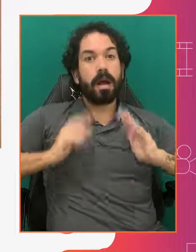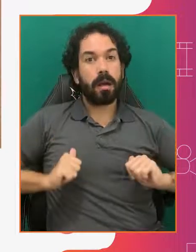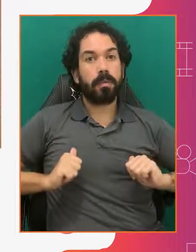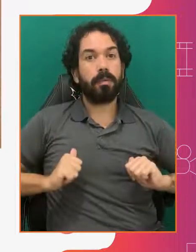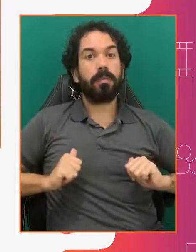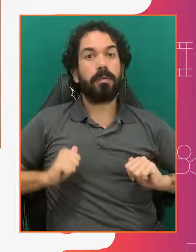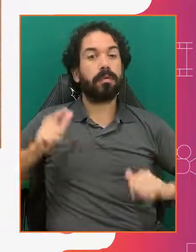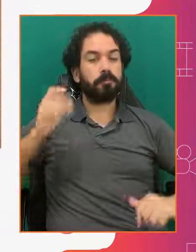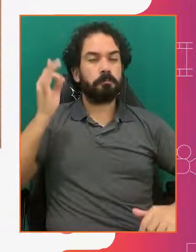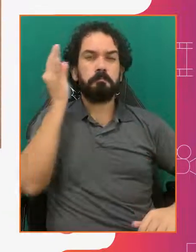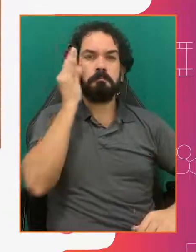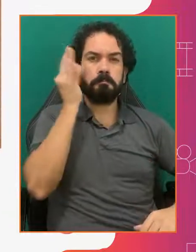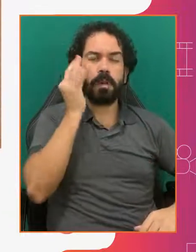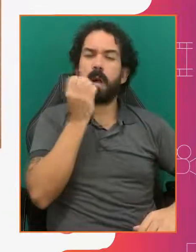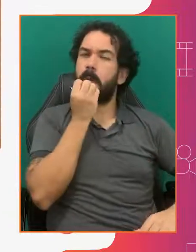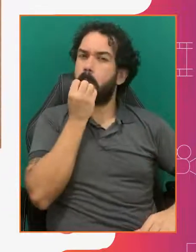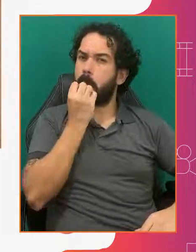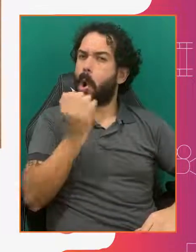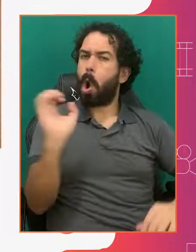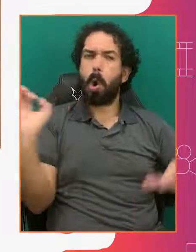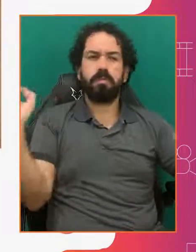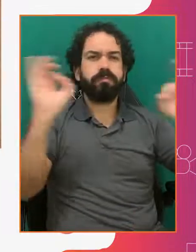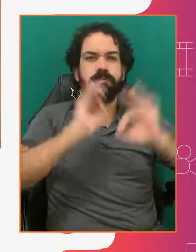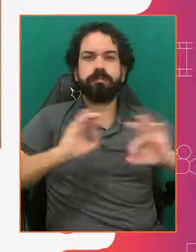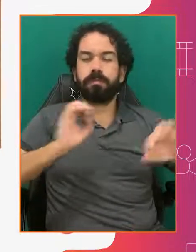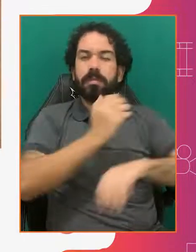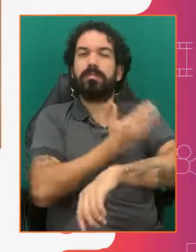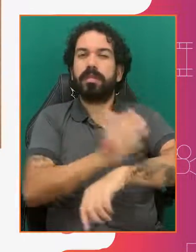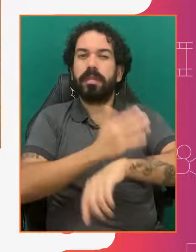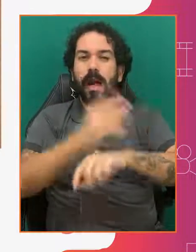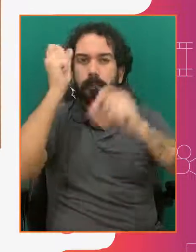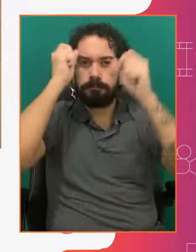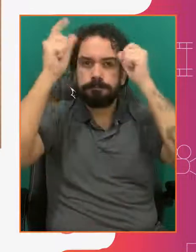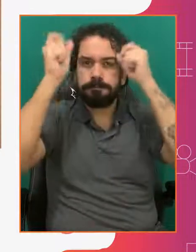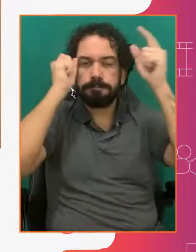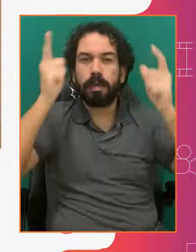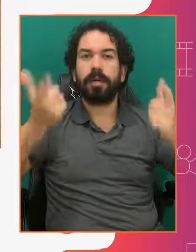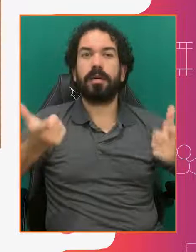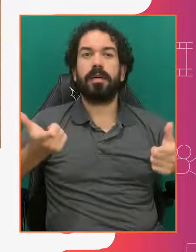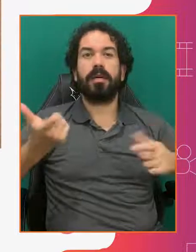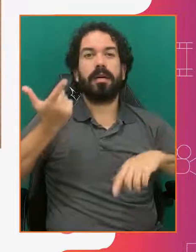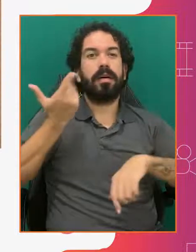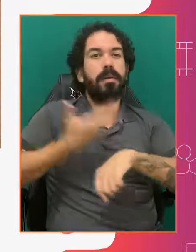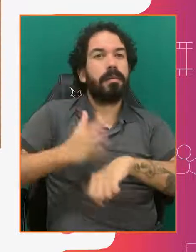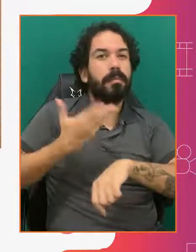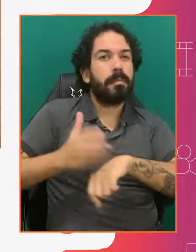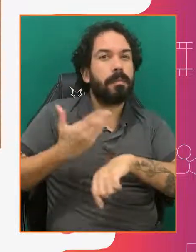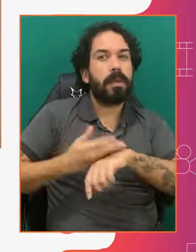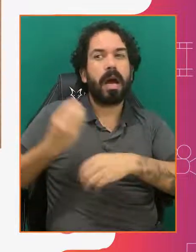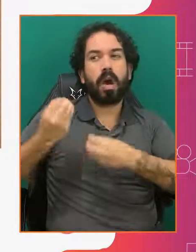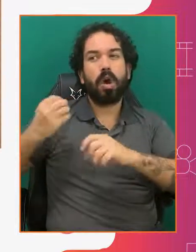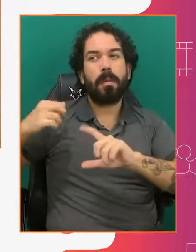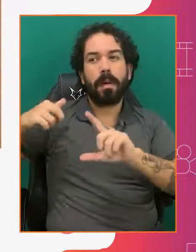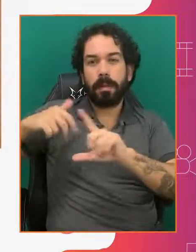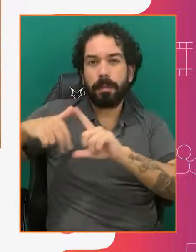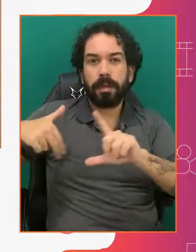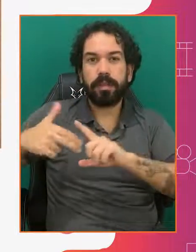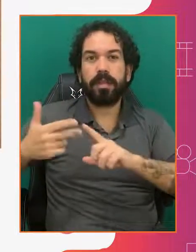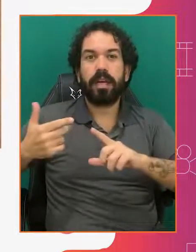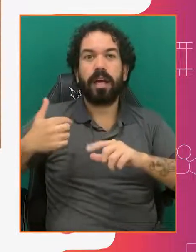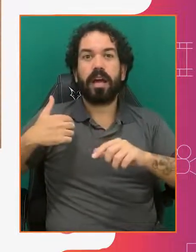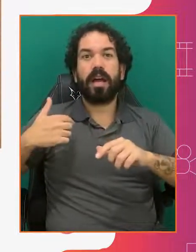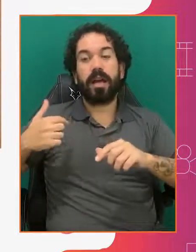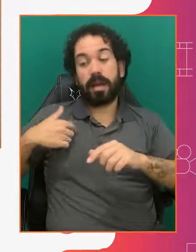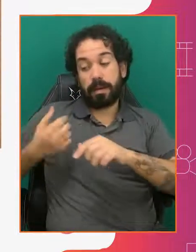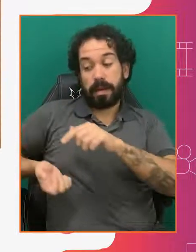Ela é uma técnica maravilhosa para treinar a criatividade, para praticar a